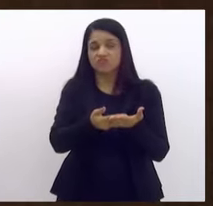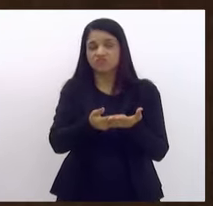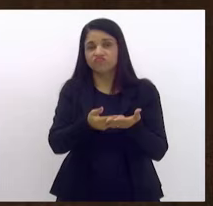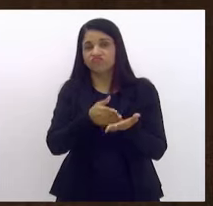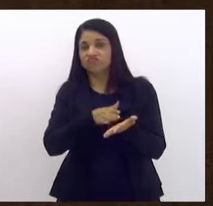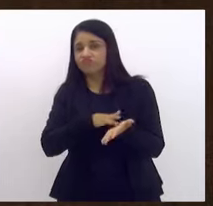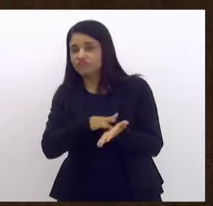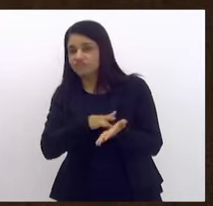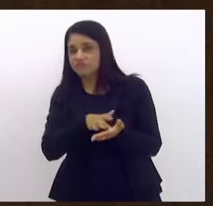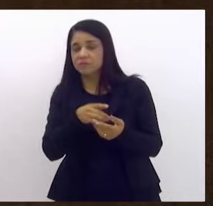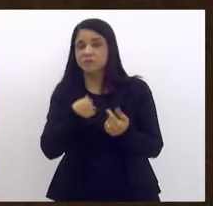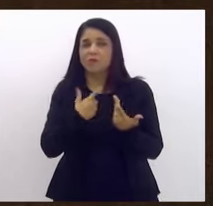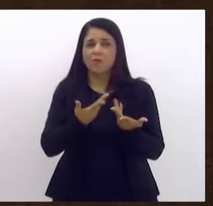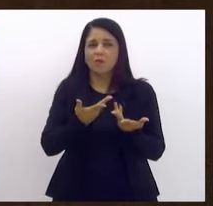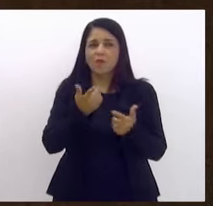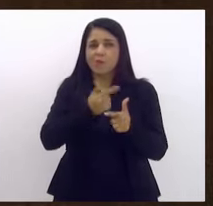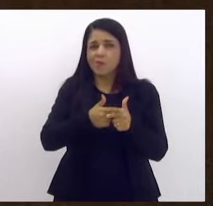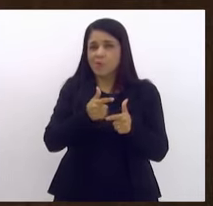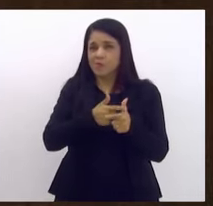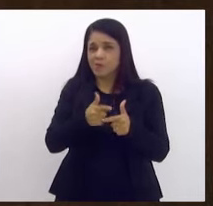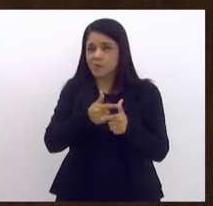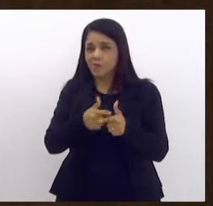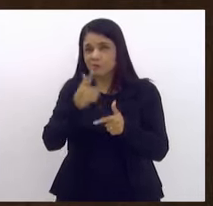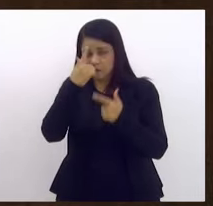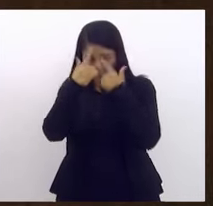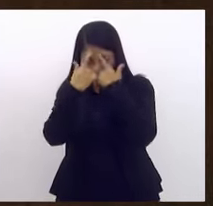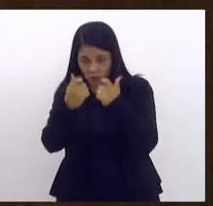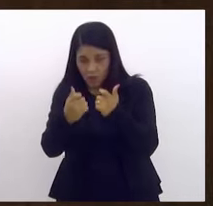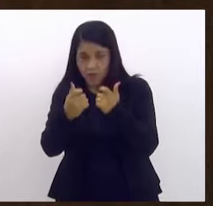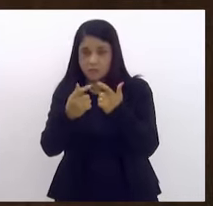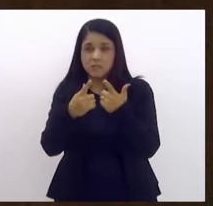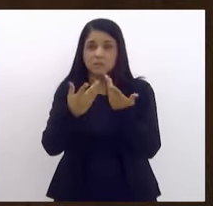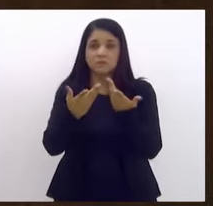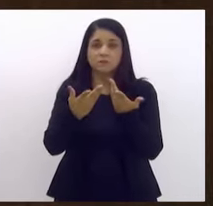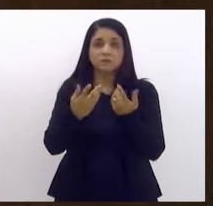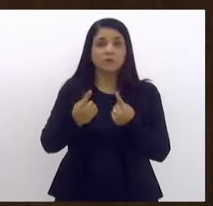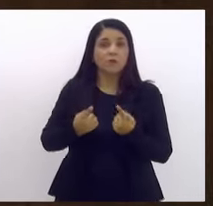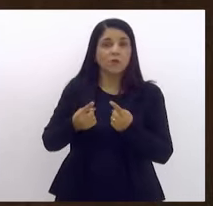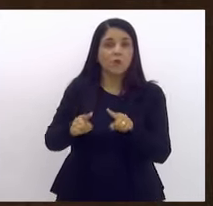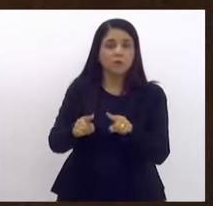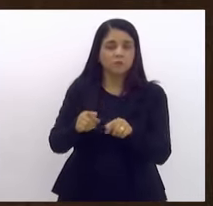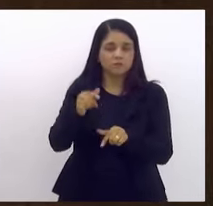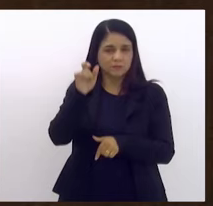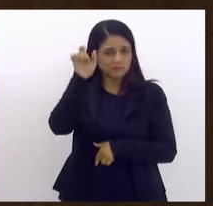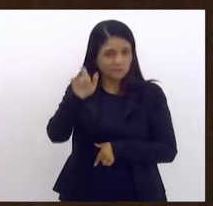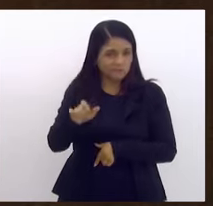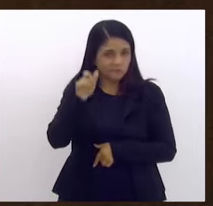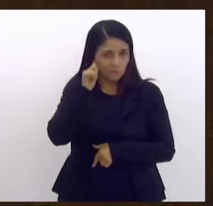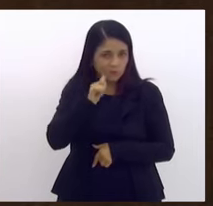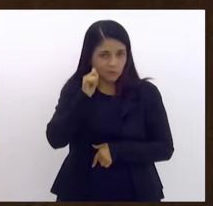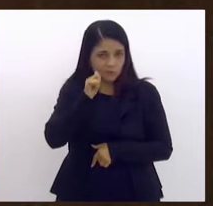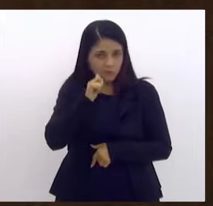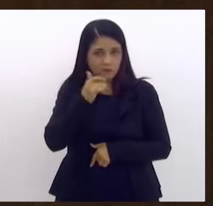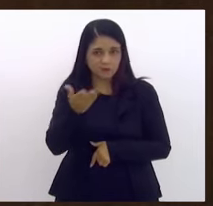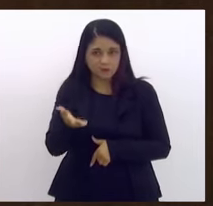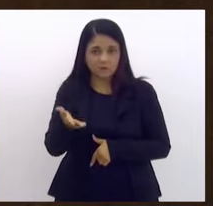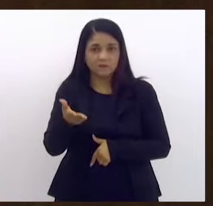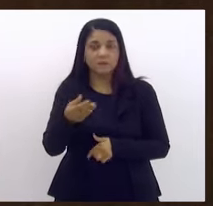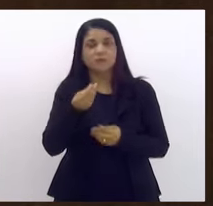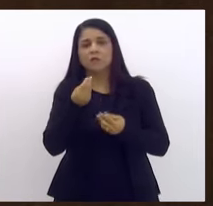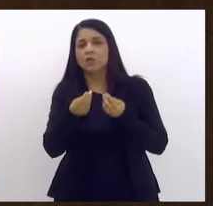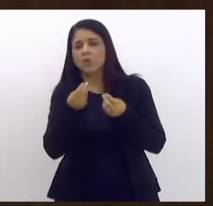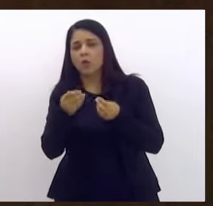para problemas endêmicos, como é o caso da violência sistemática contra as mulheres, da forma como as mulheres